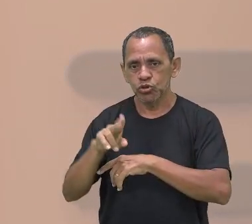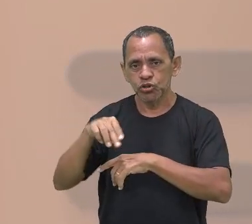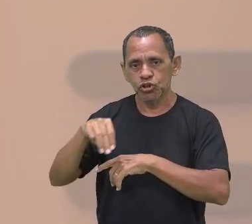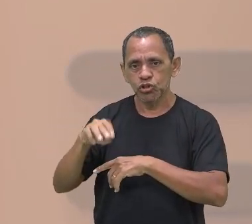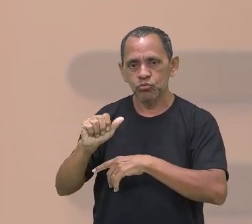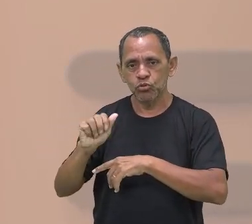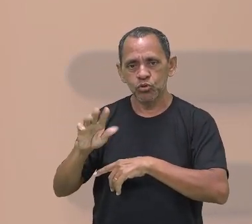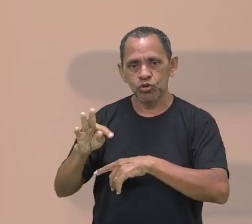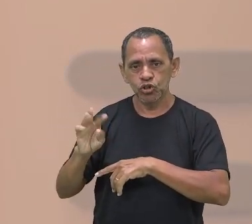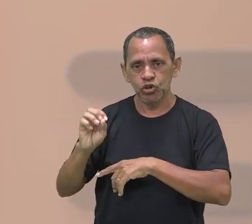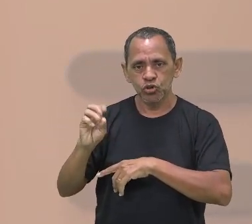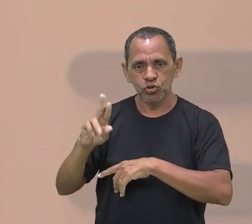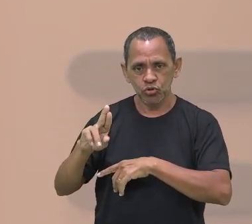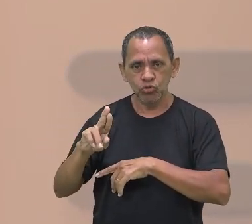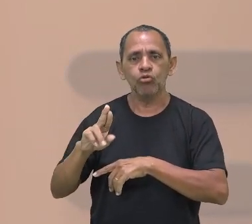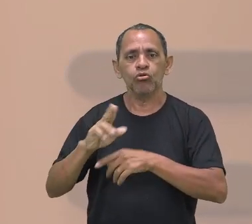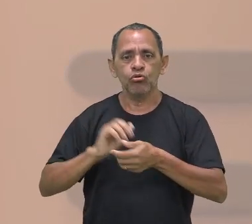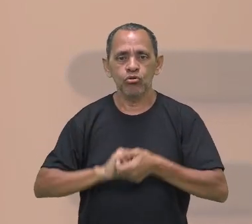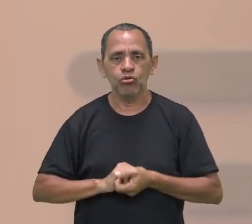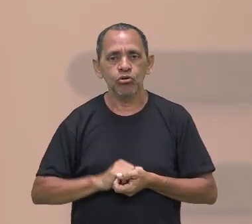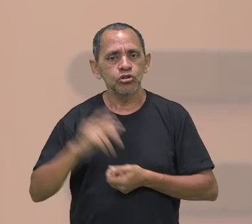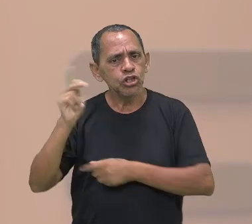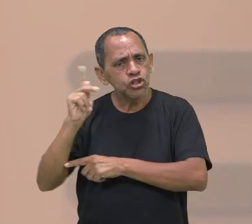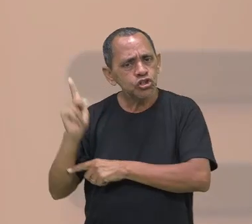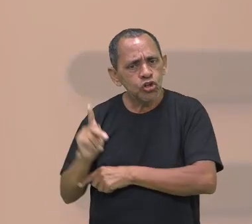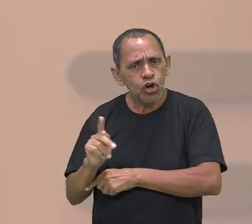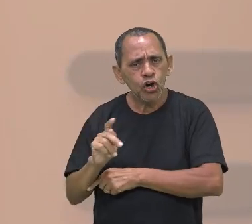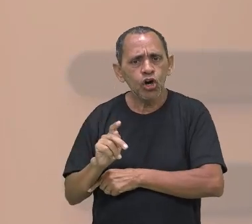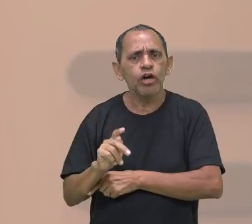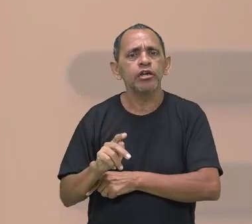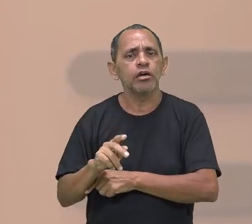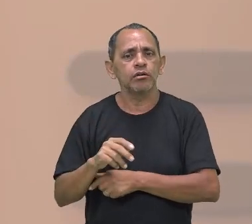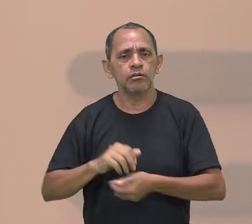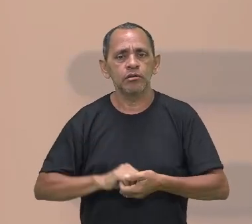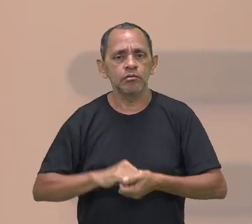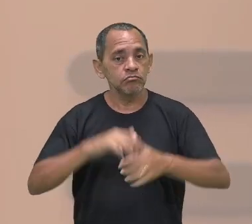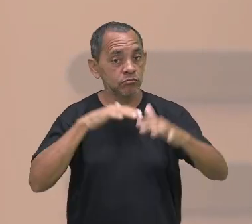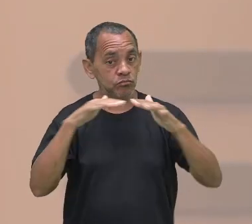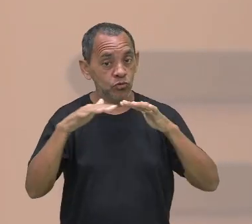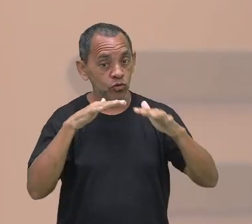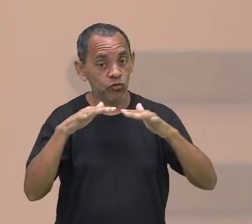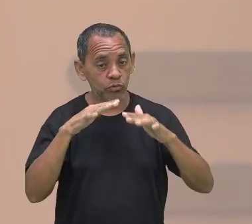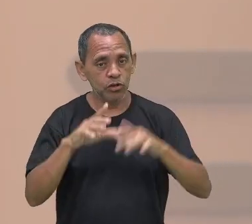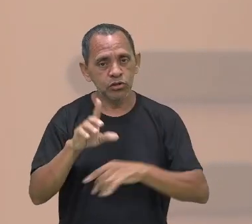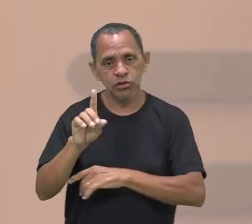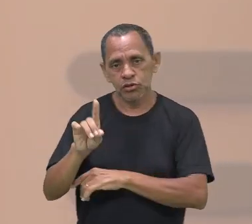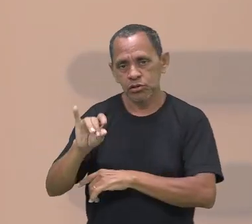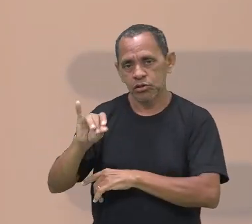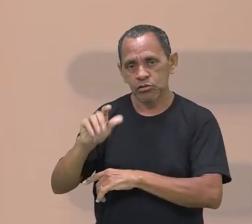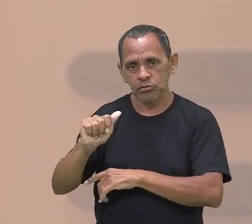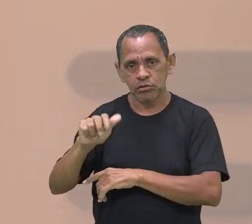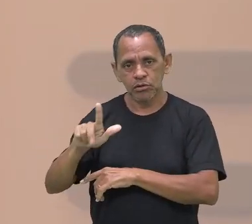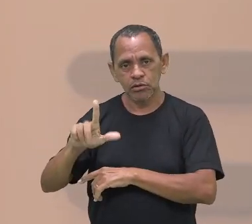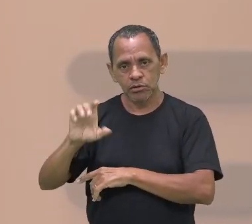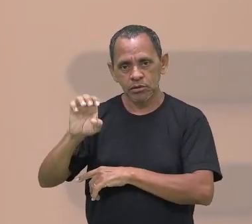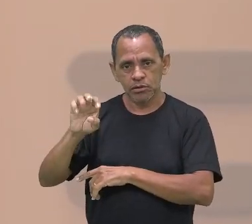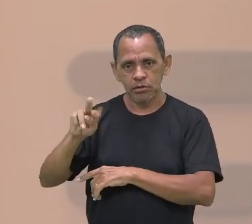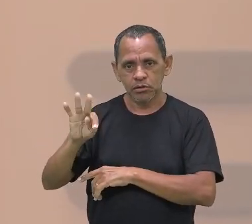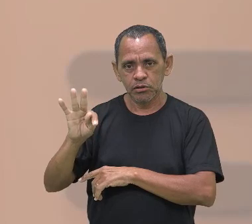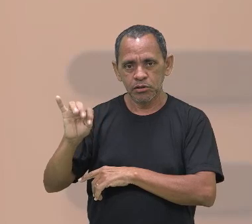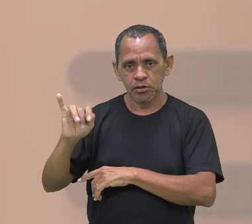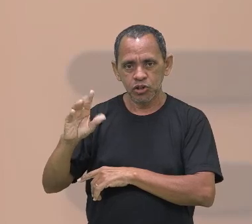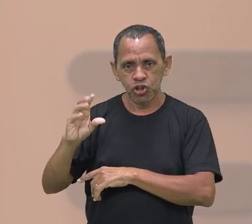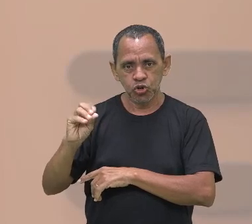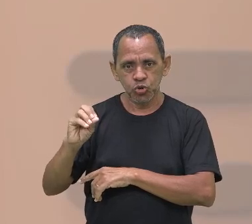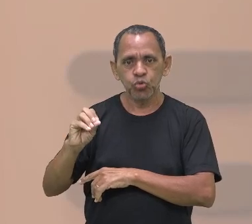foi visto em nossas aulas, ele vai chamar isso de movimento dialético. E nós apresentamos para vocês